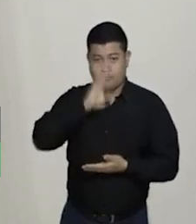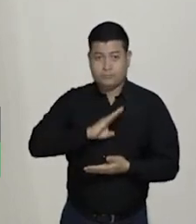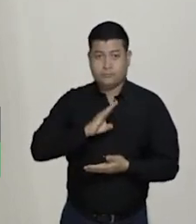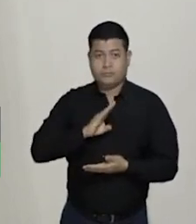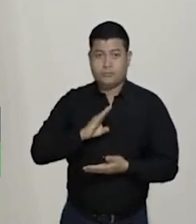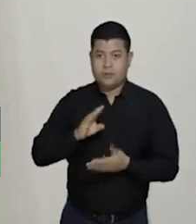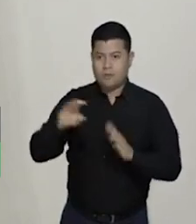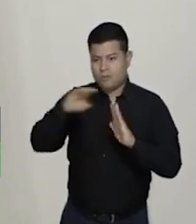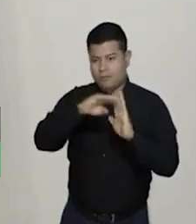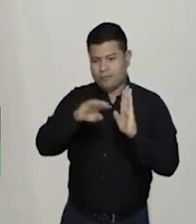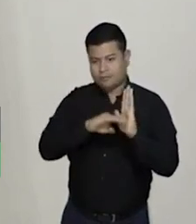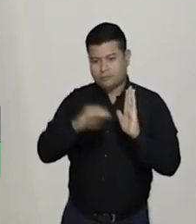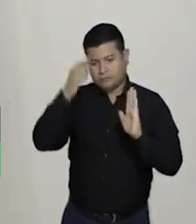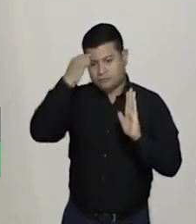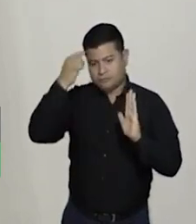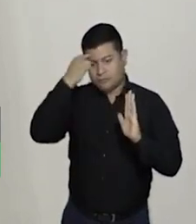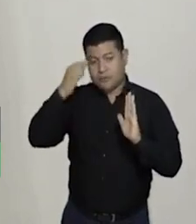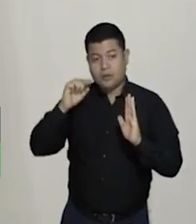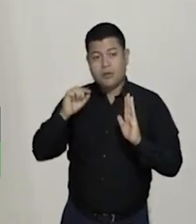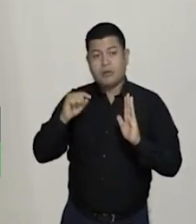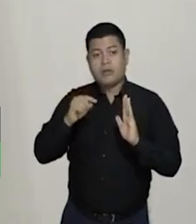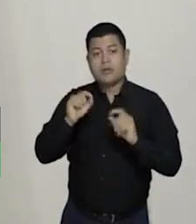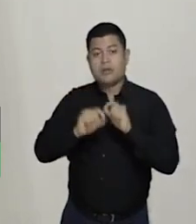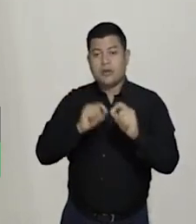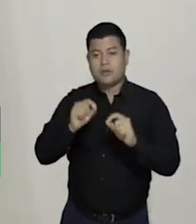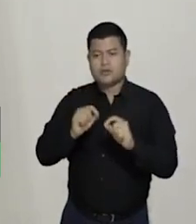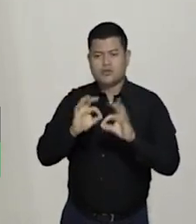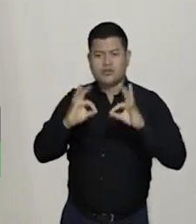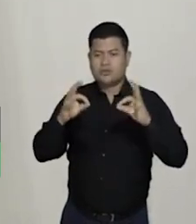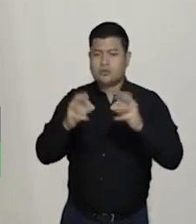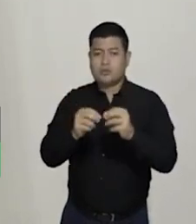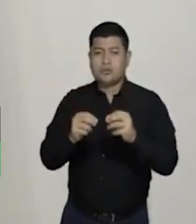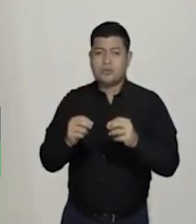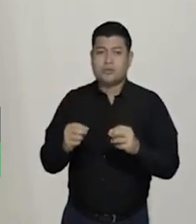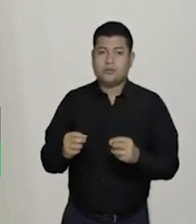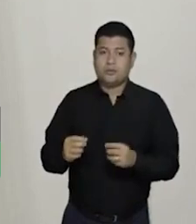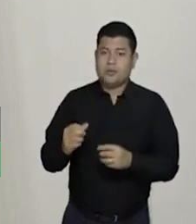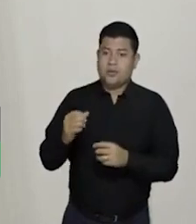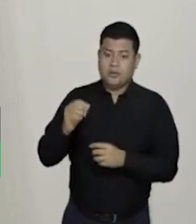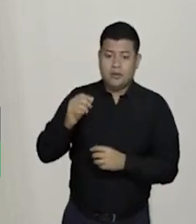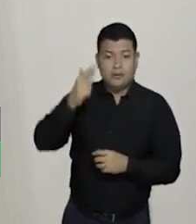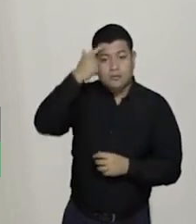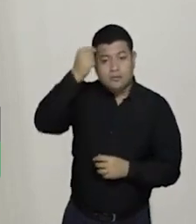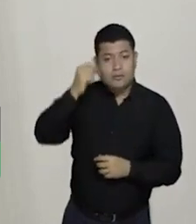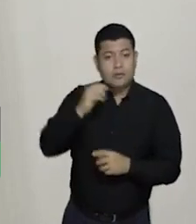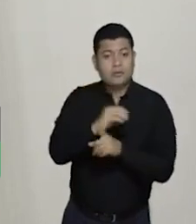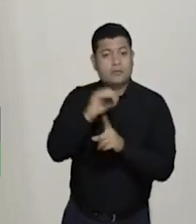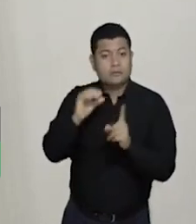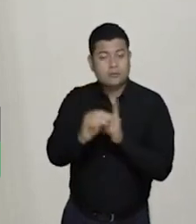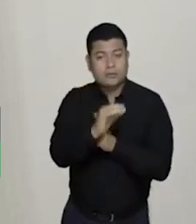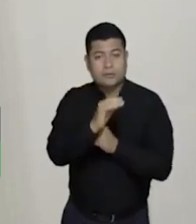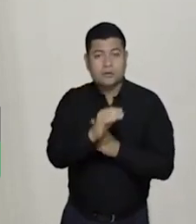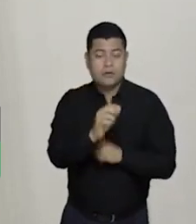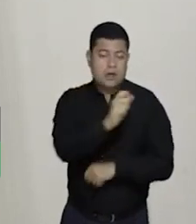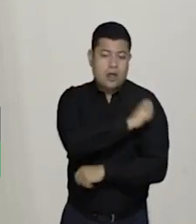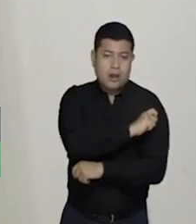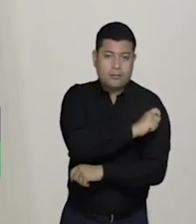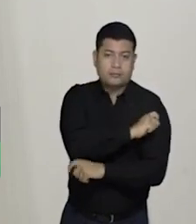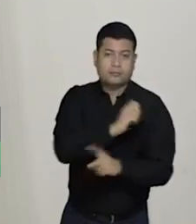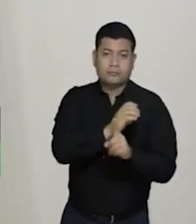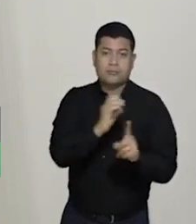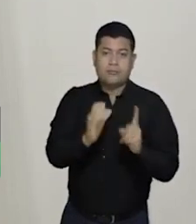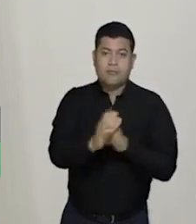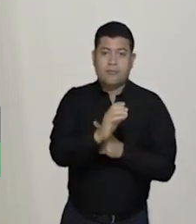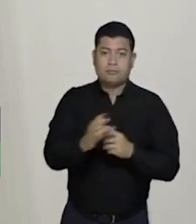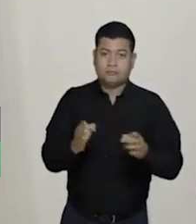todos os segmentos do ensino superior para as Universidades comunitárias para os alunos das Universidades comunitárias a vigência